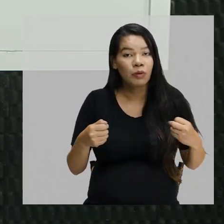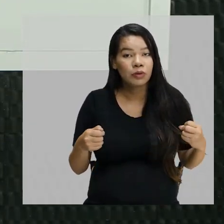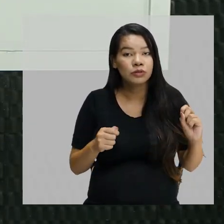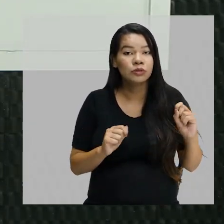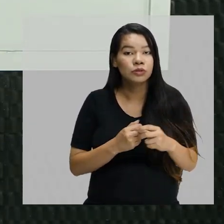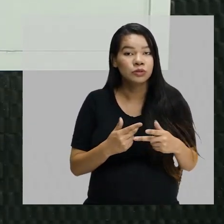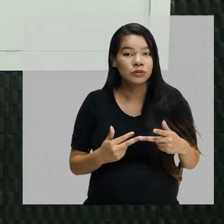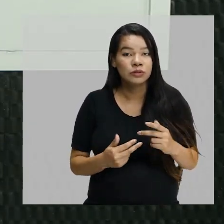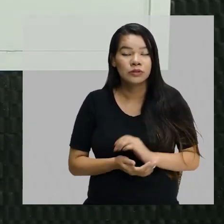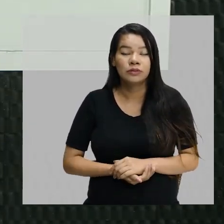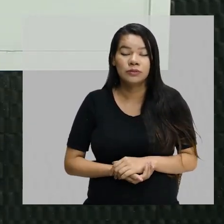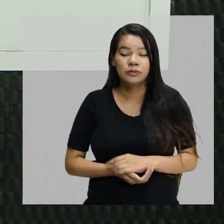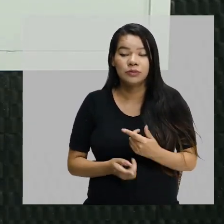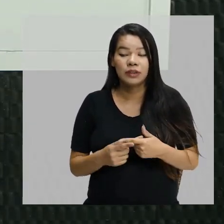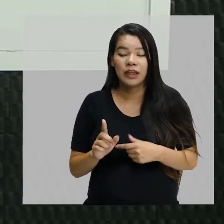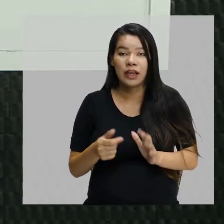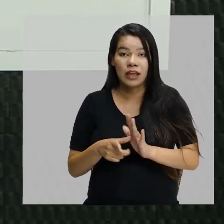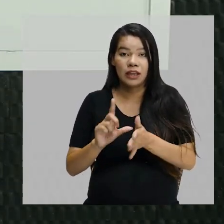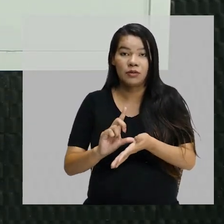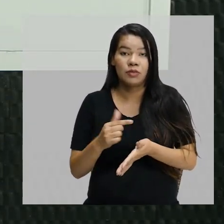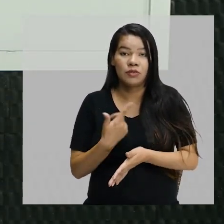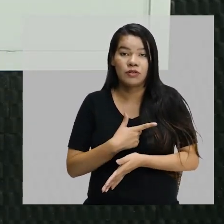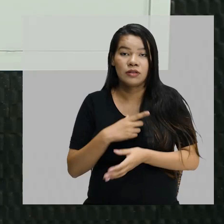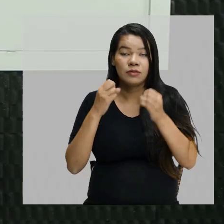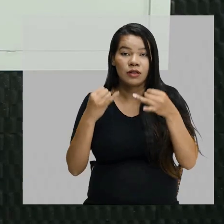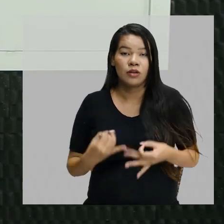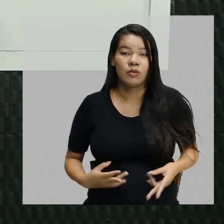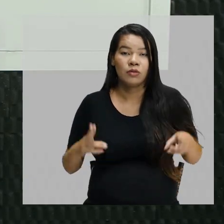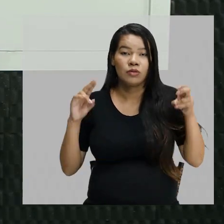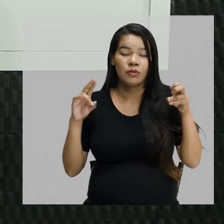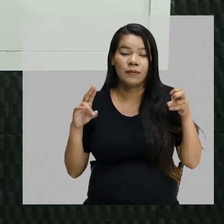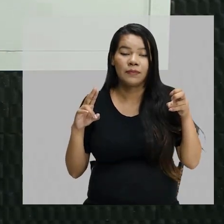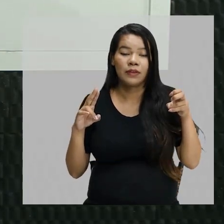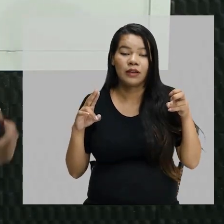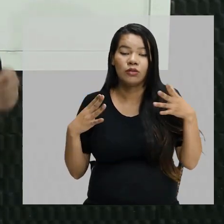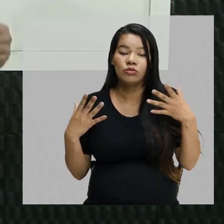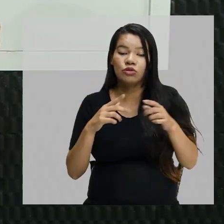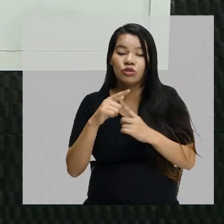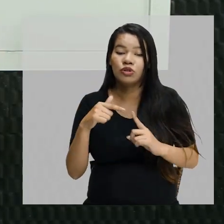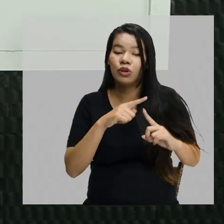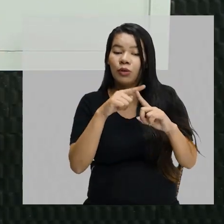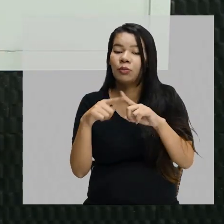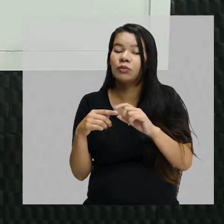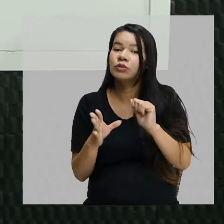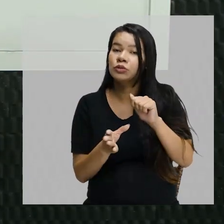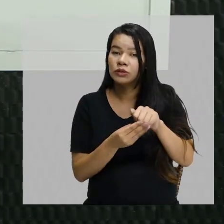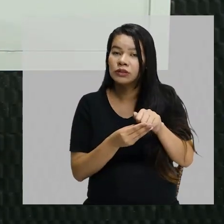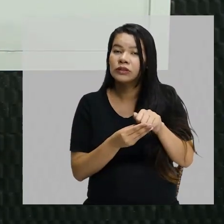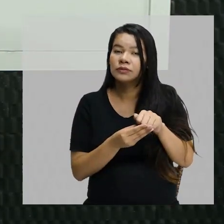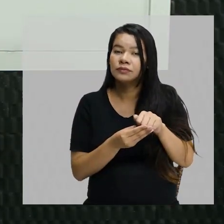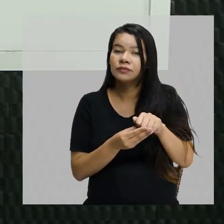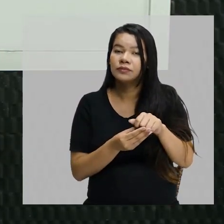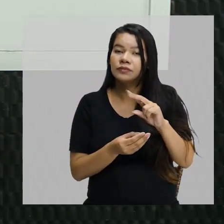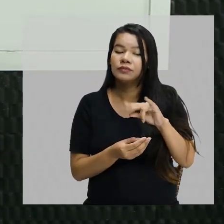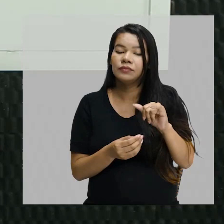conhecimento destas formas de conhecimento meu filho vai encontrar lá assim formas de conhecimento aí nas formas de conhecimento você vai ver